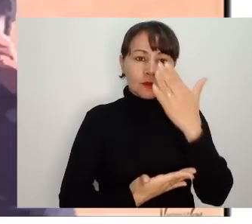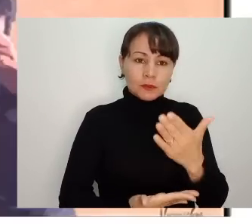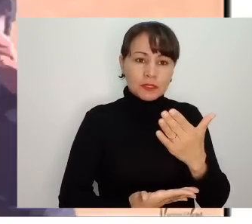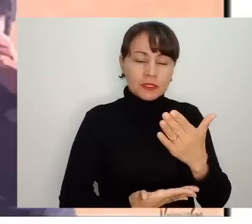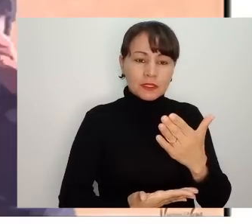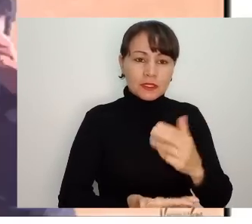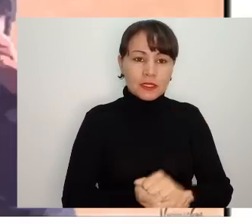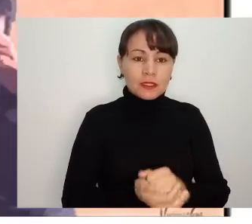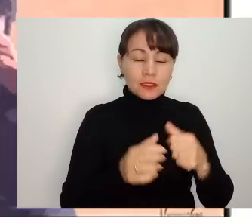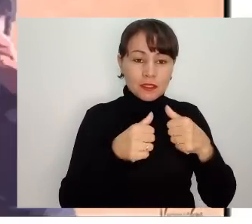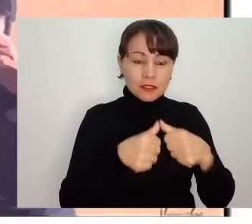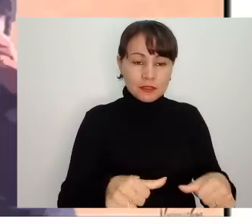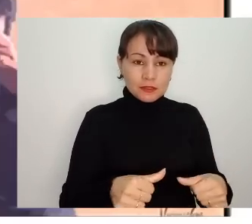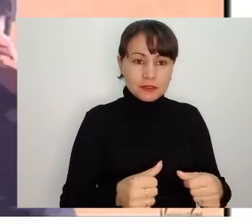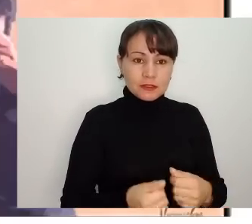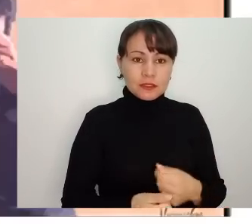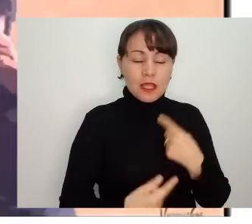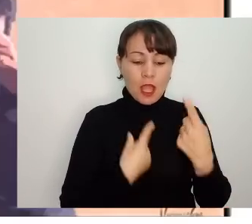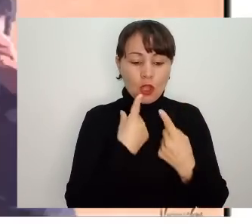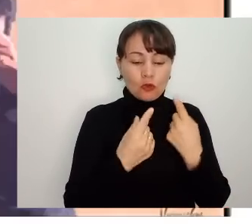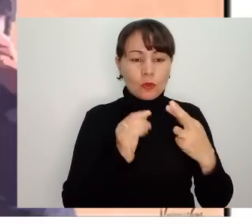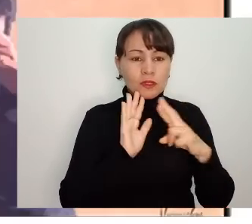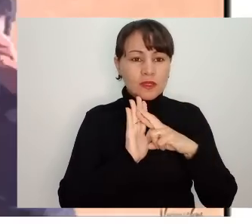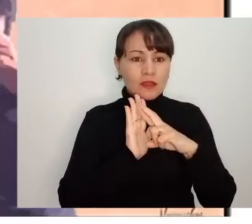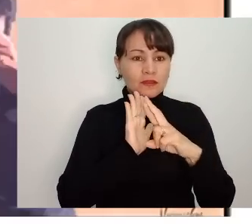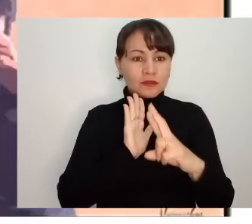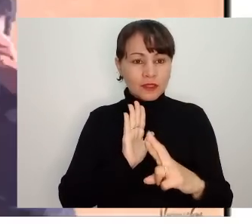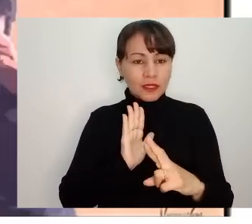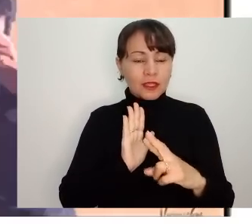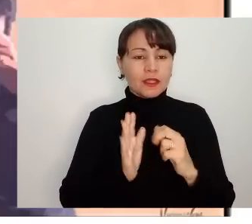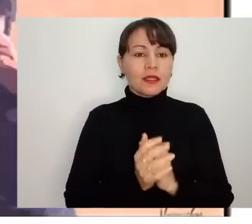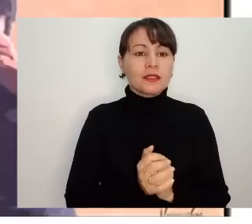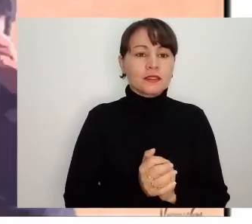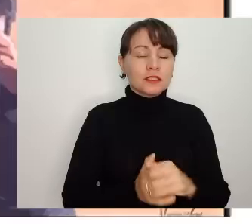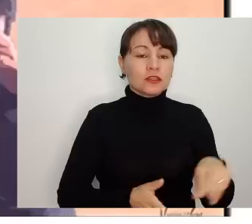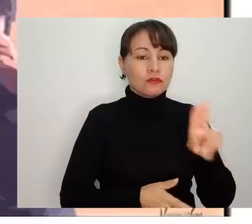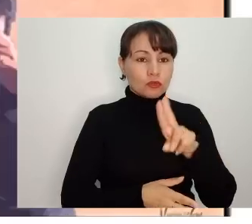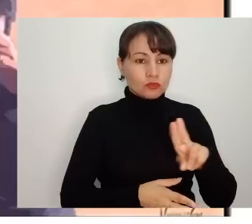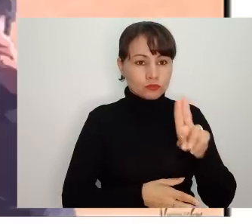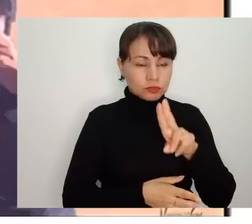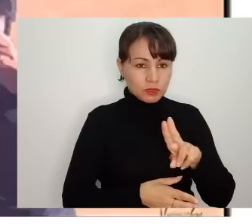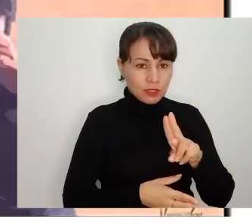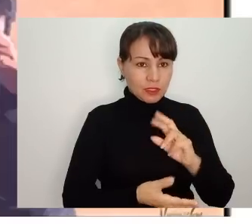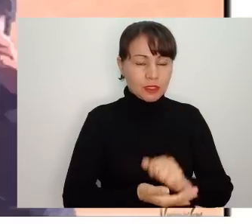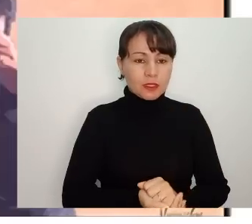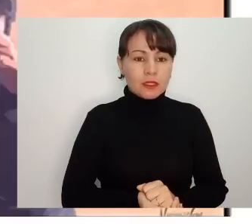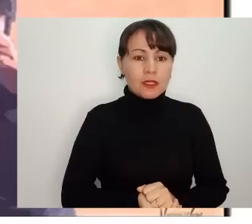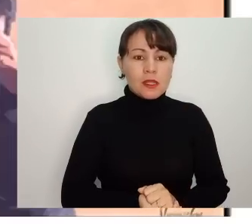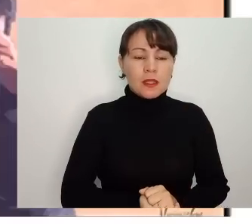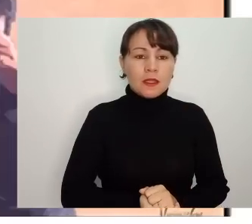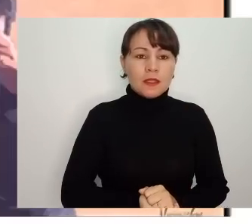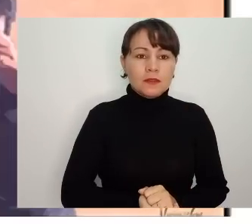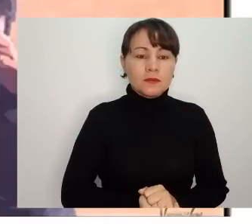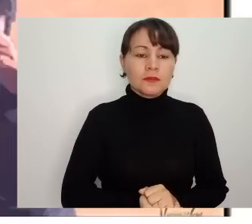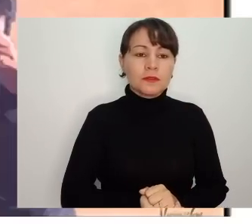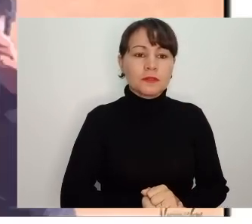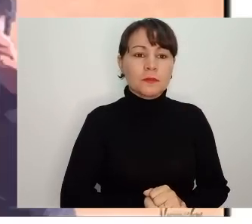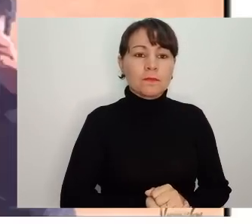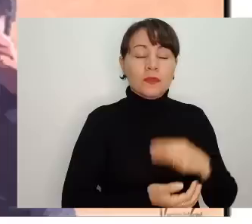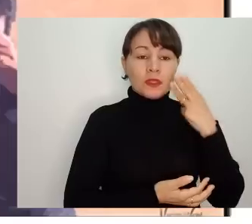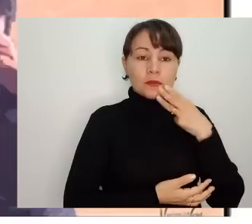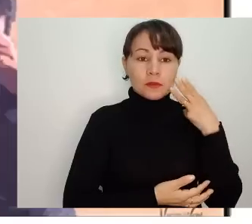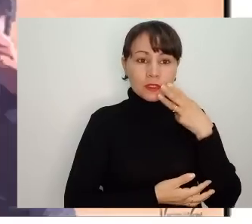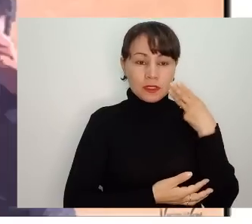Muito obrigado. Aqui está as referências bibliográficas que foram usados para